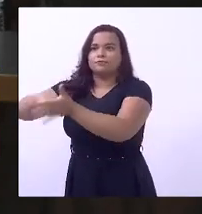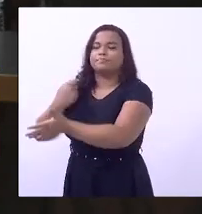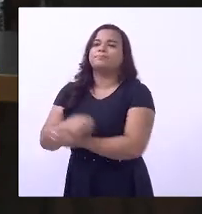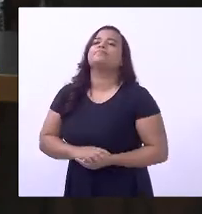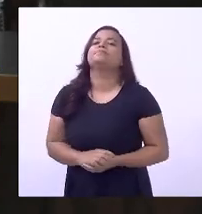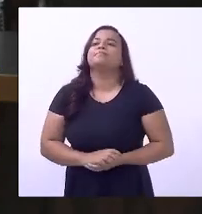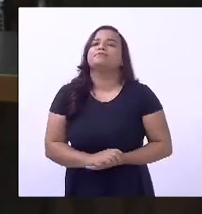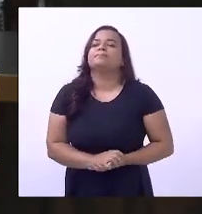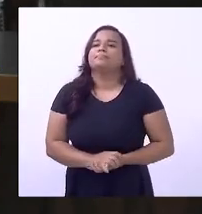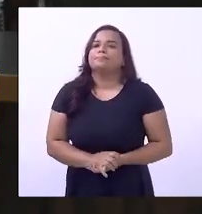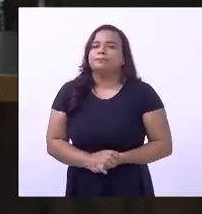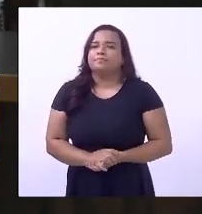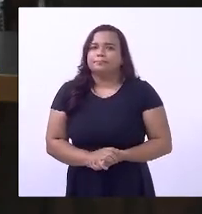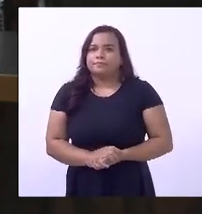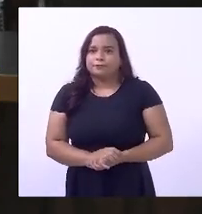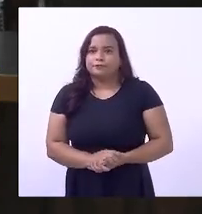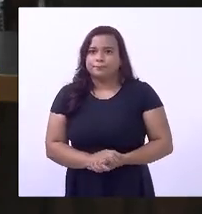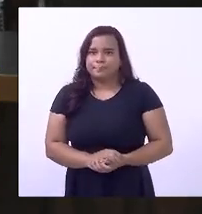autógrafo.